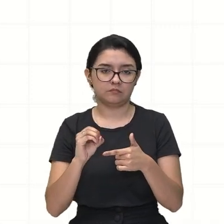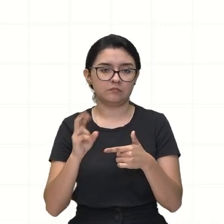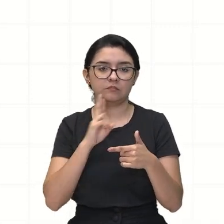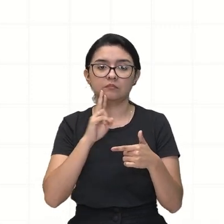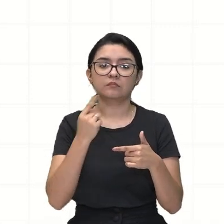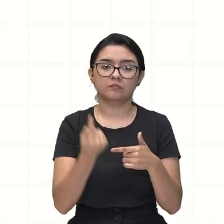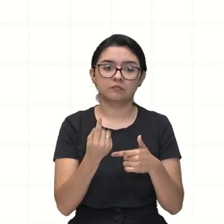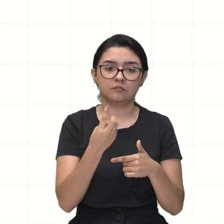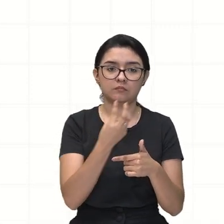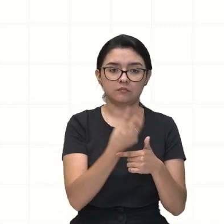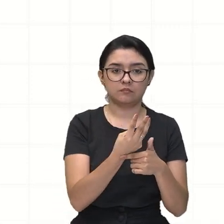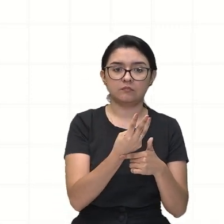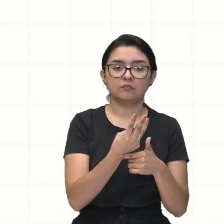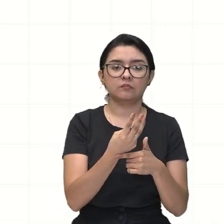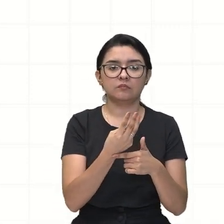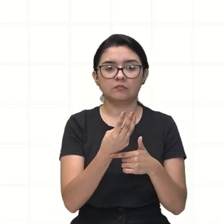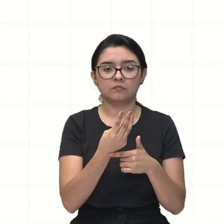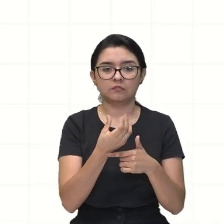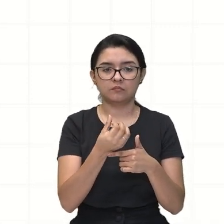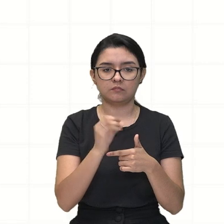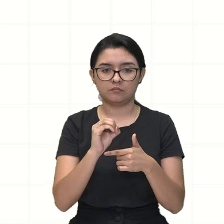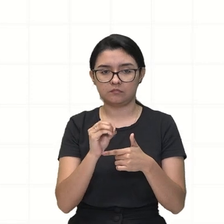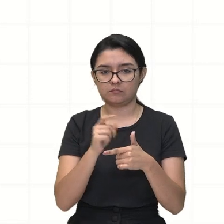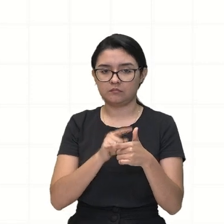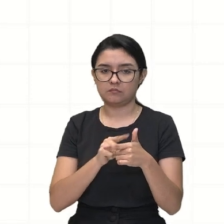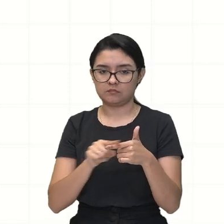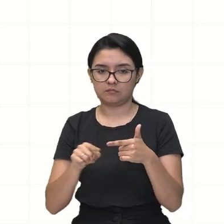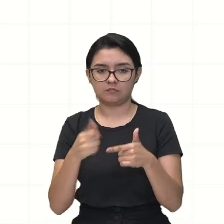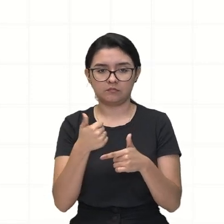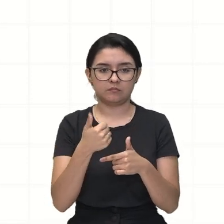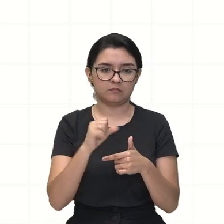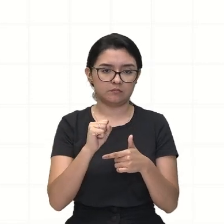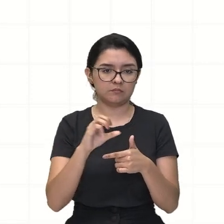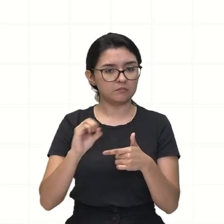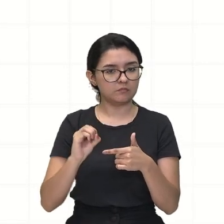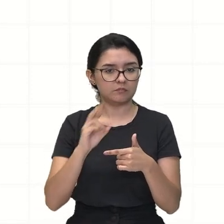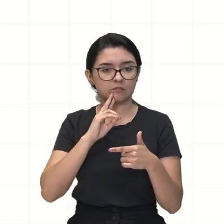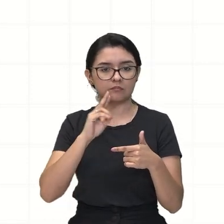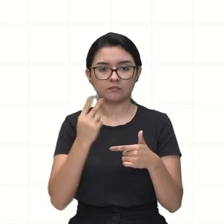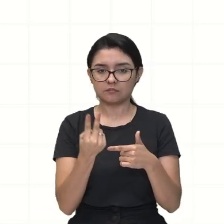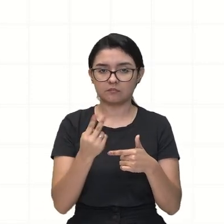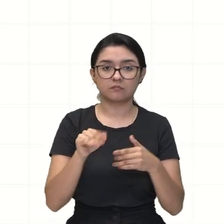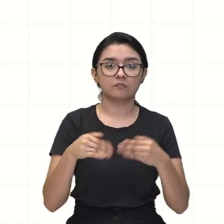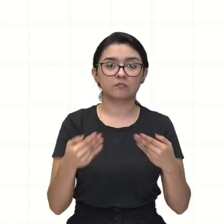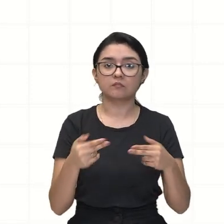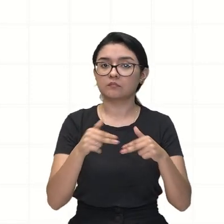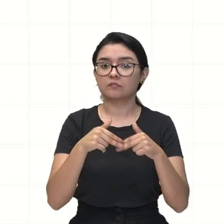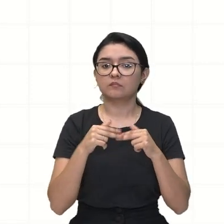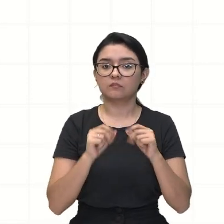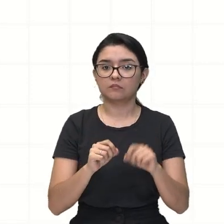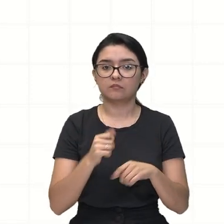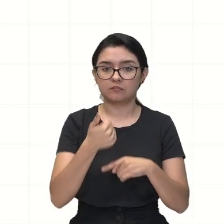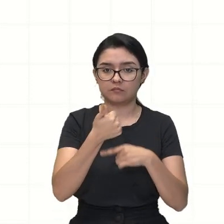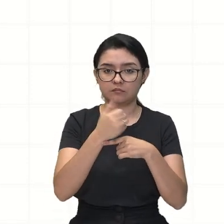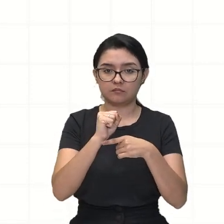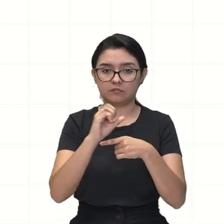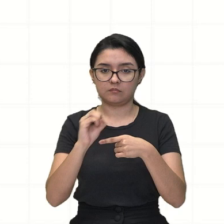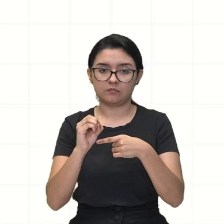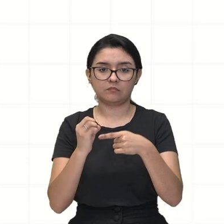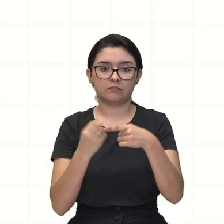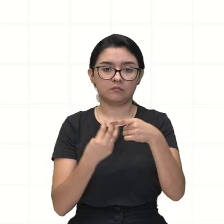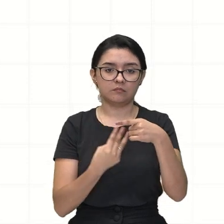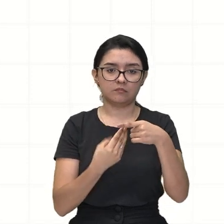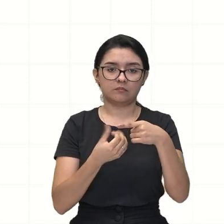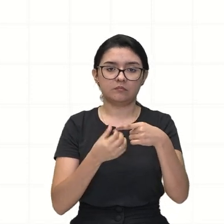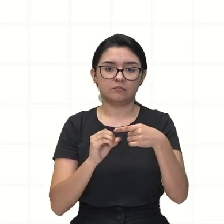360 dividido por 180, que dá 2. O quociente é 2. Portanto, 180 e 360